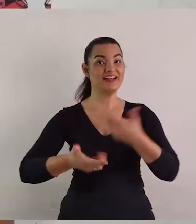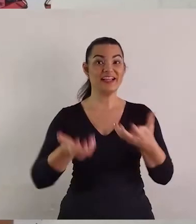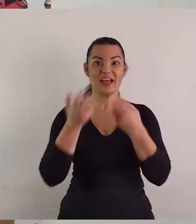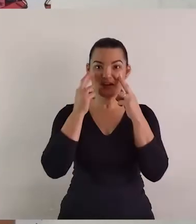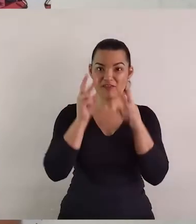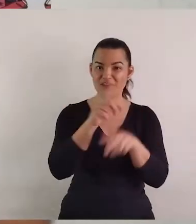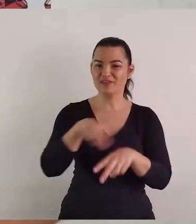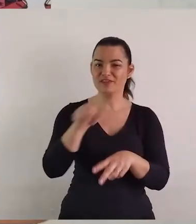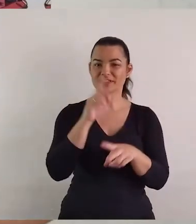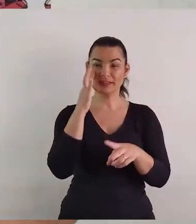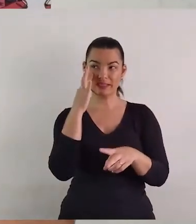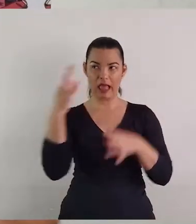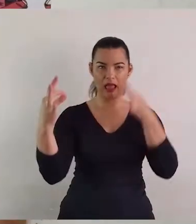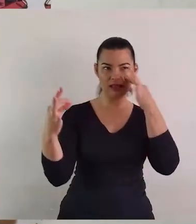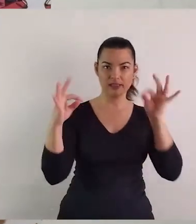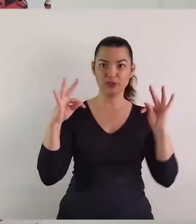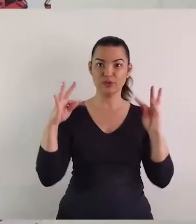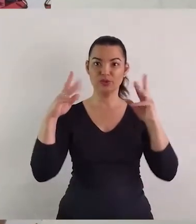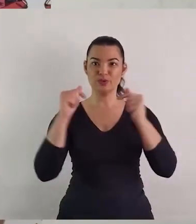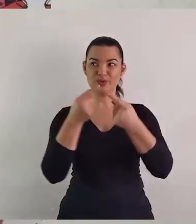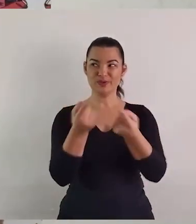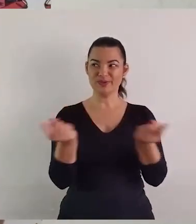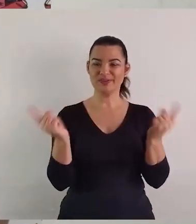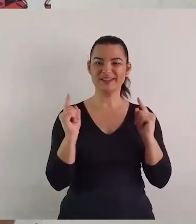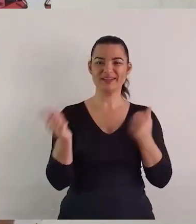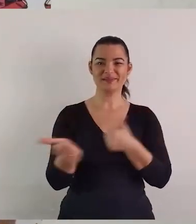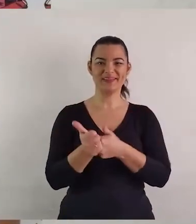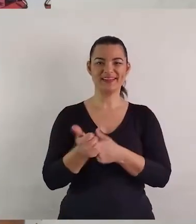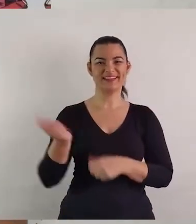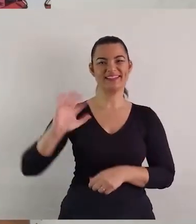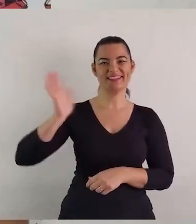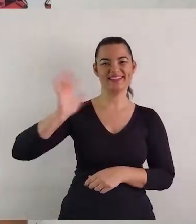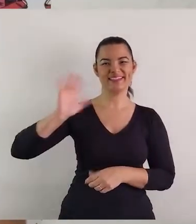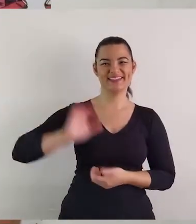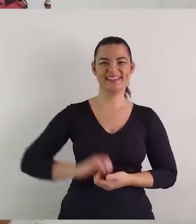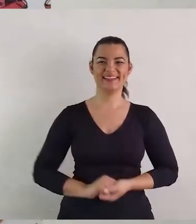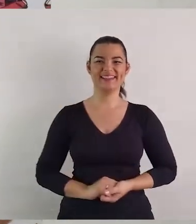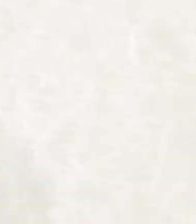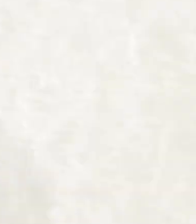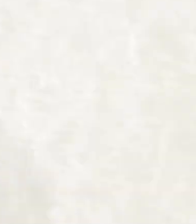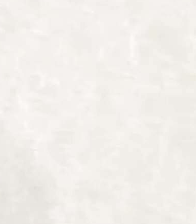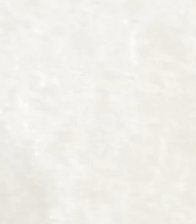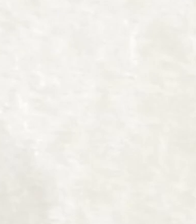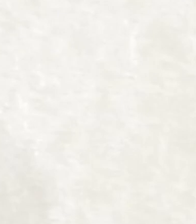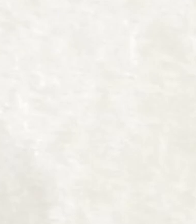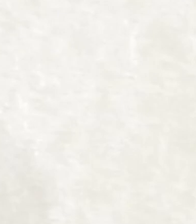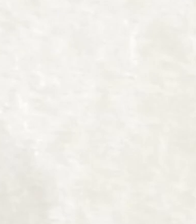bem aguçado para tudo que temos à nossa volta. Tchau, tchau!